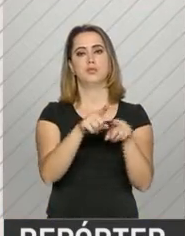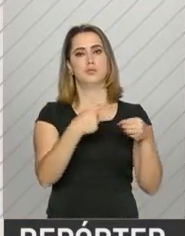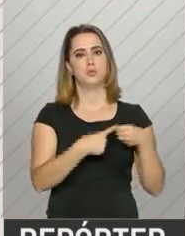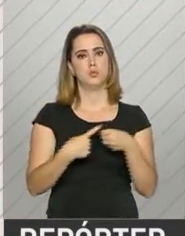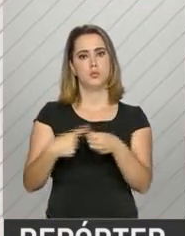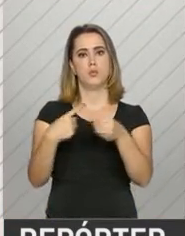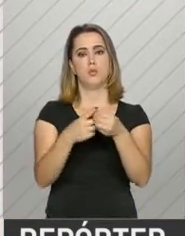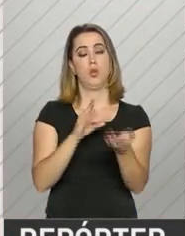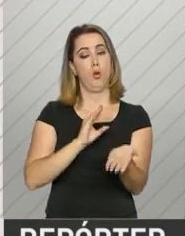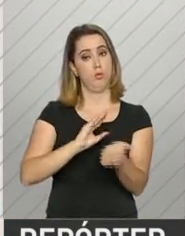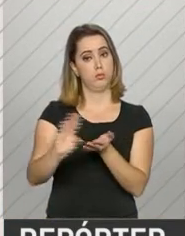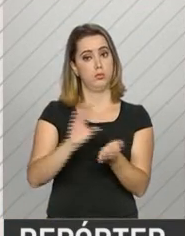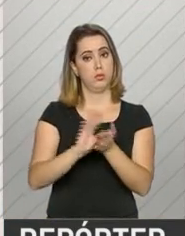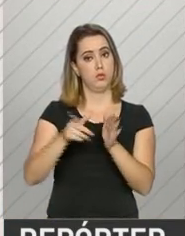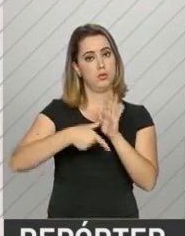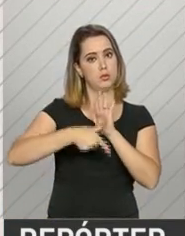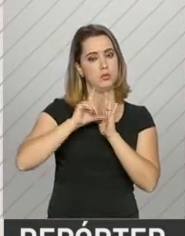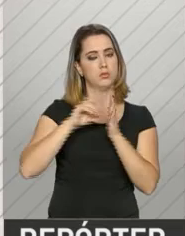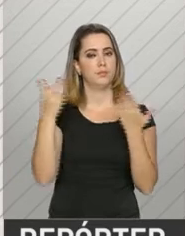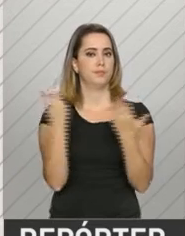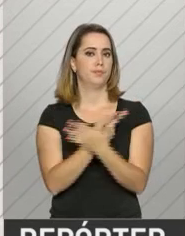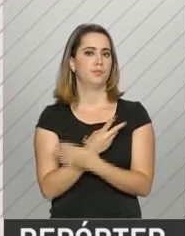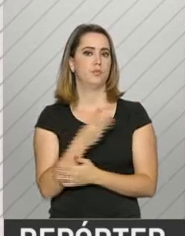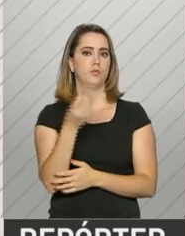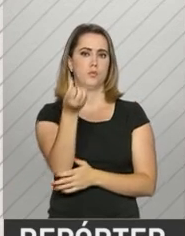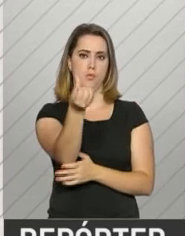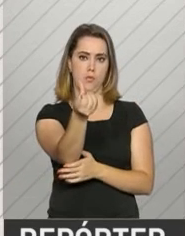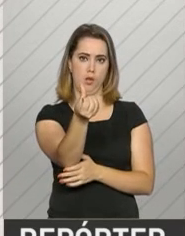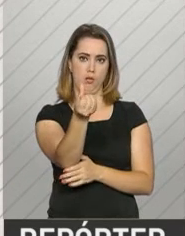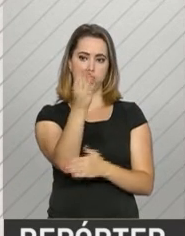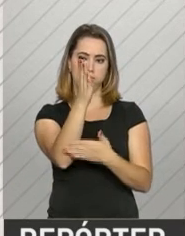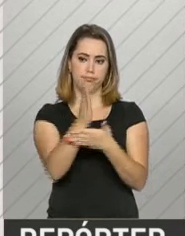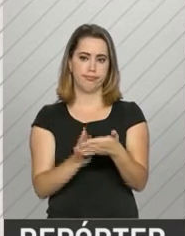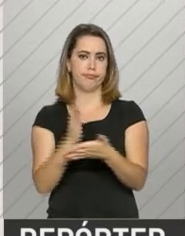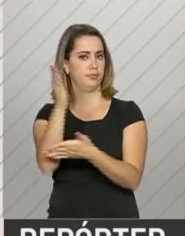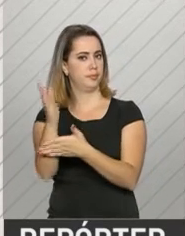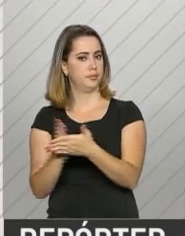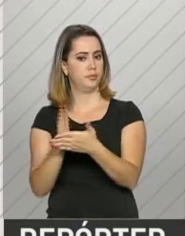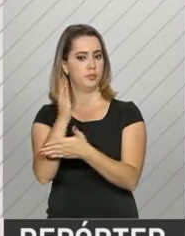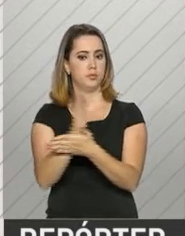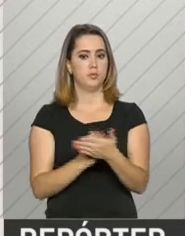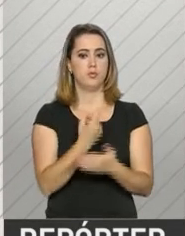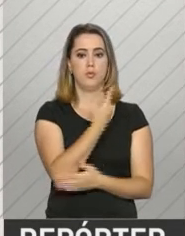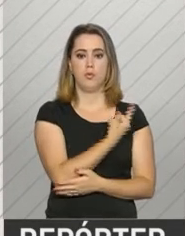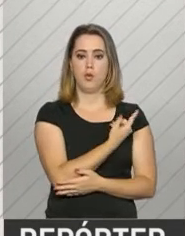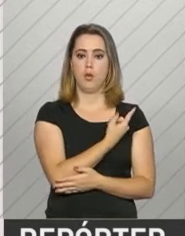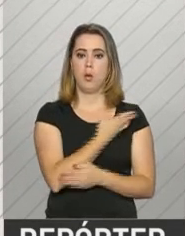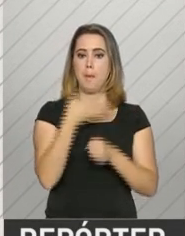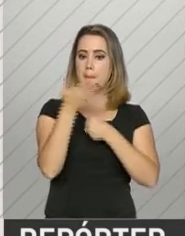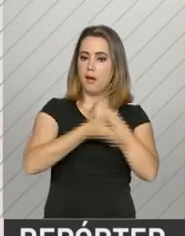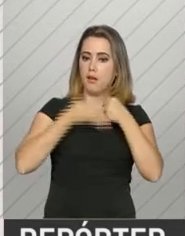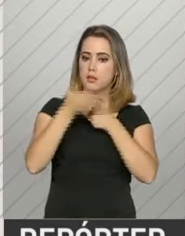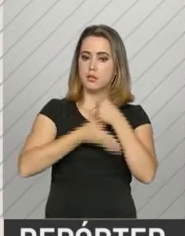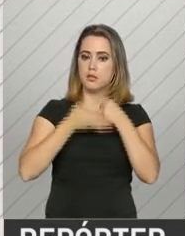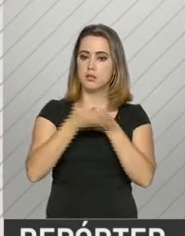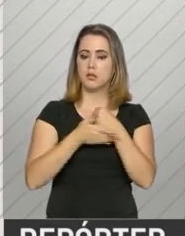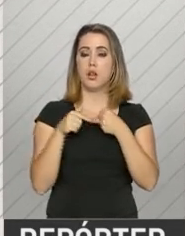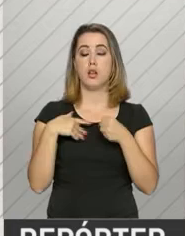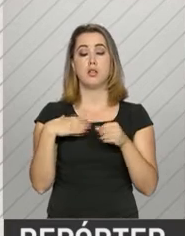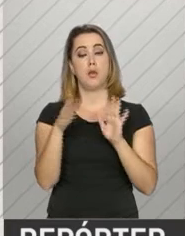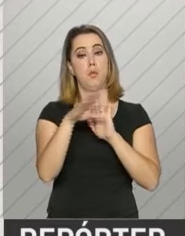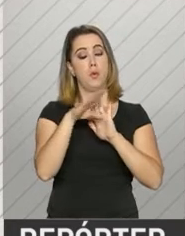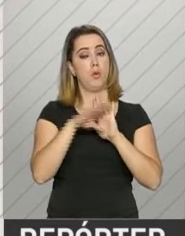repasse de recursos antes eram realizados em seis blocos que se dividiam em atenção básica que envolve programas